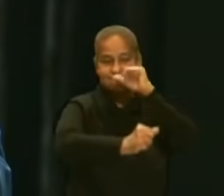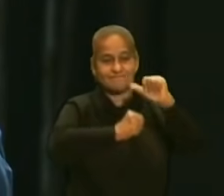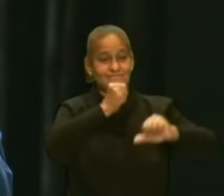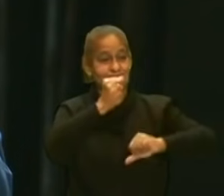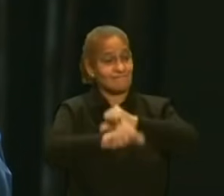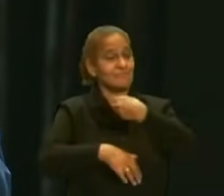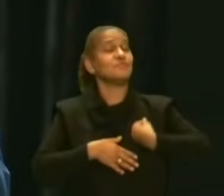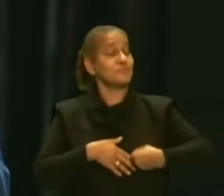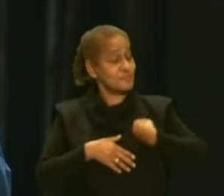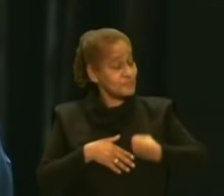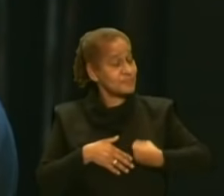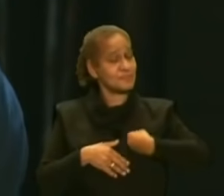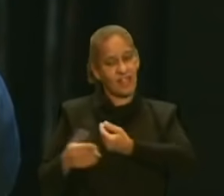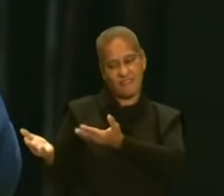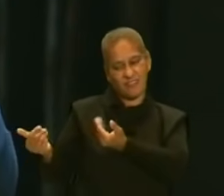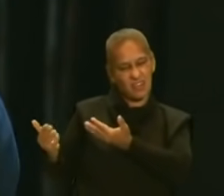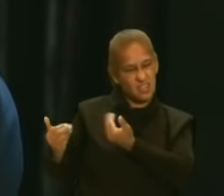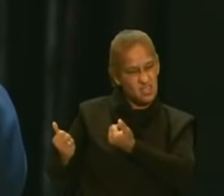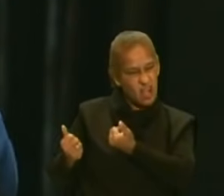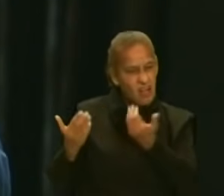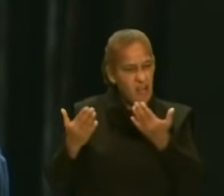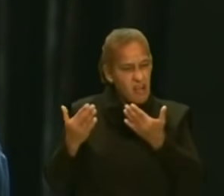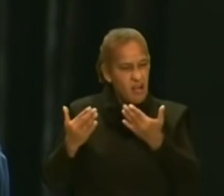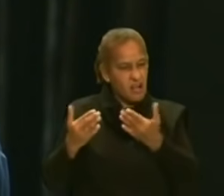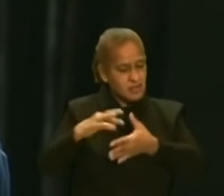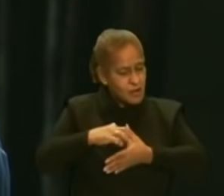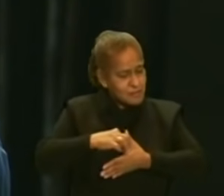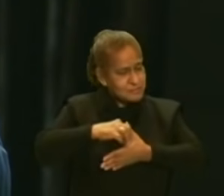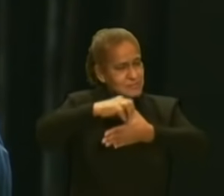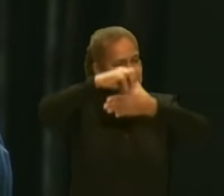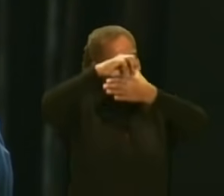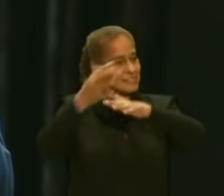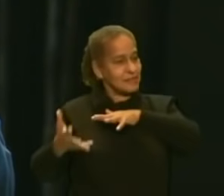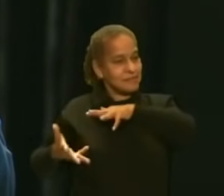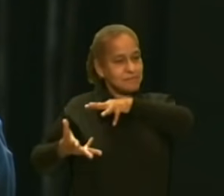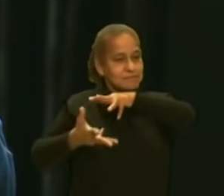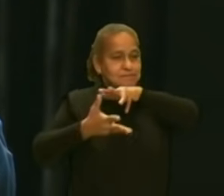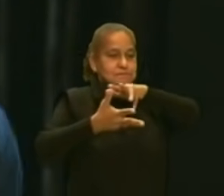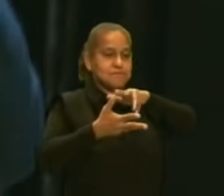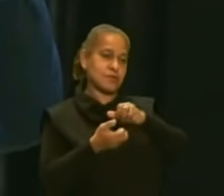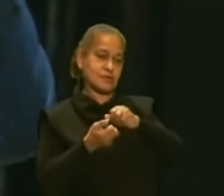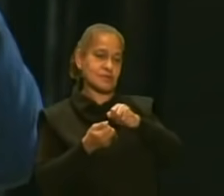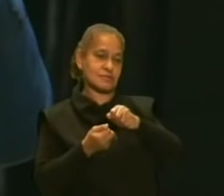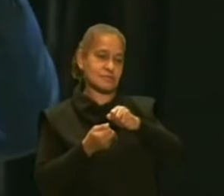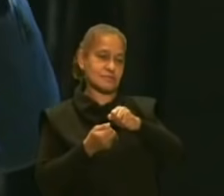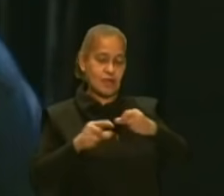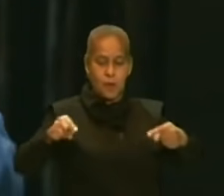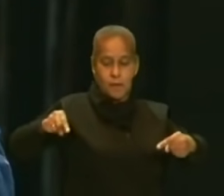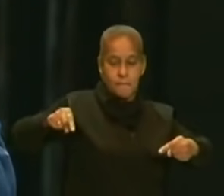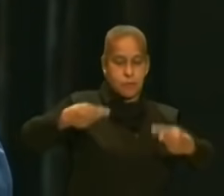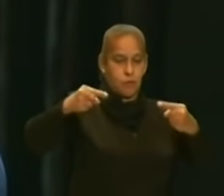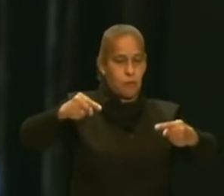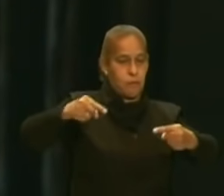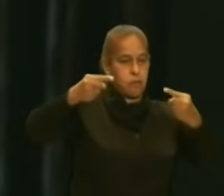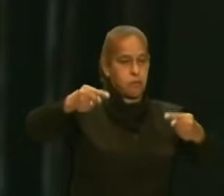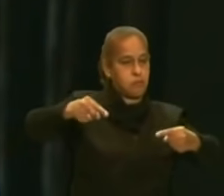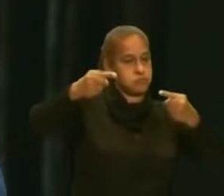se tornou um dos maiores líderes mundiais para combater um